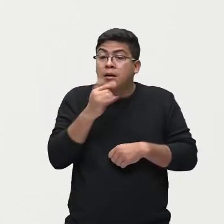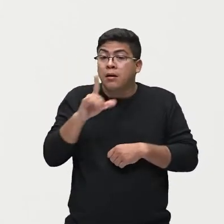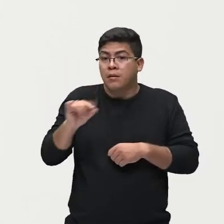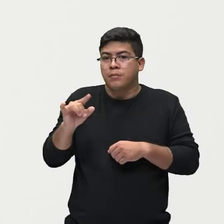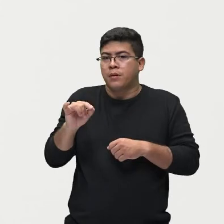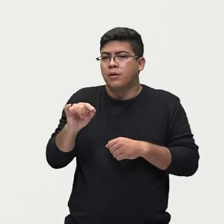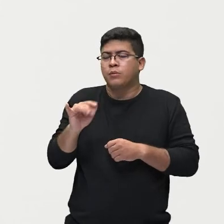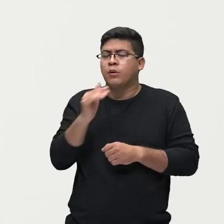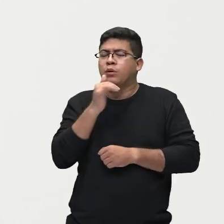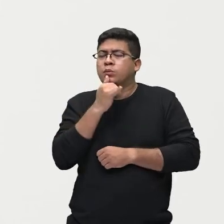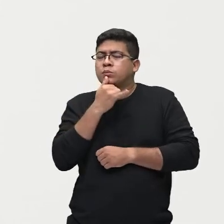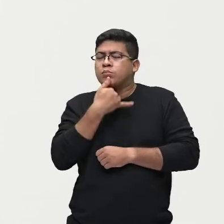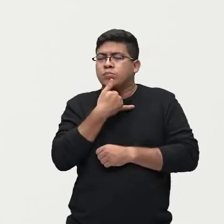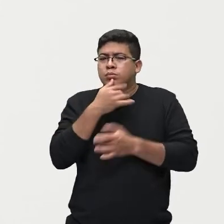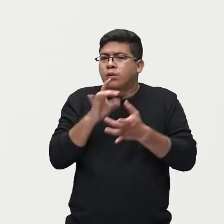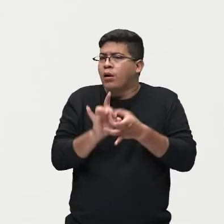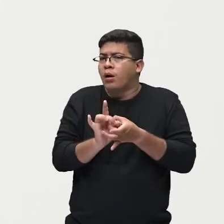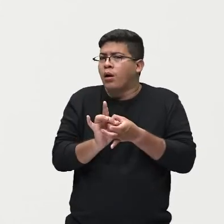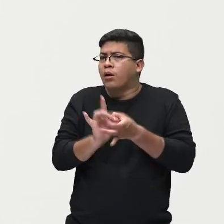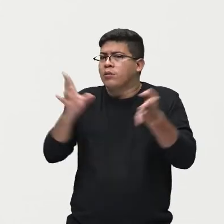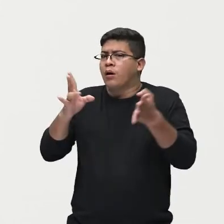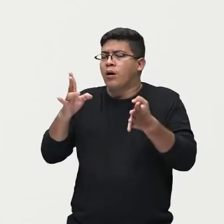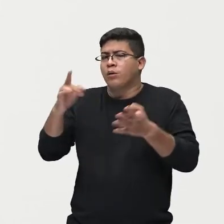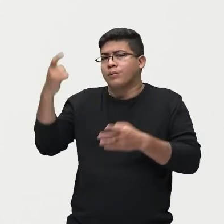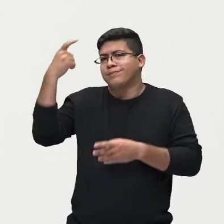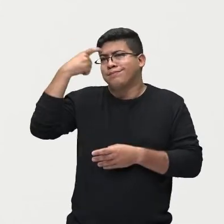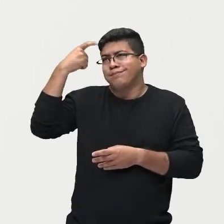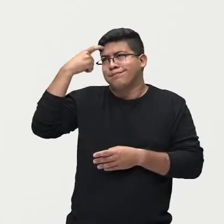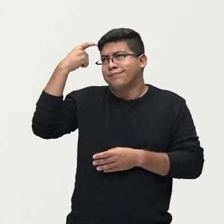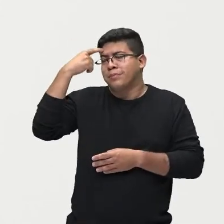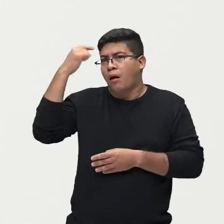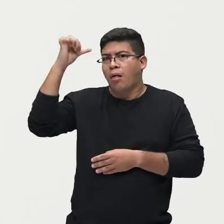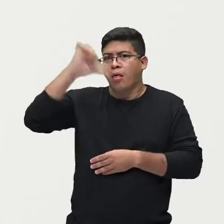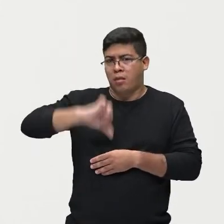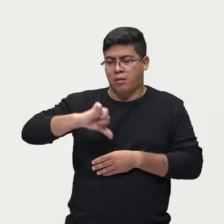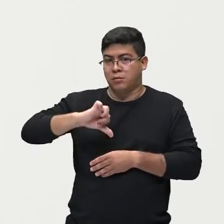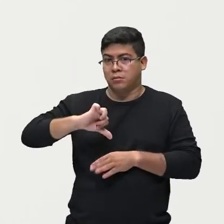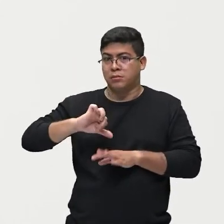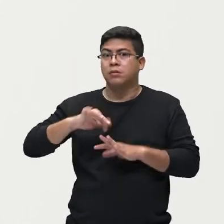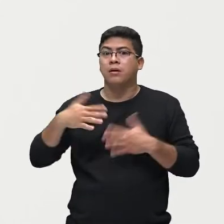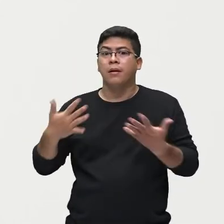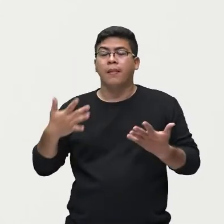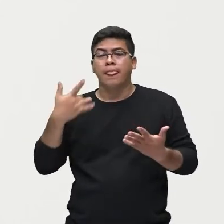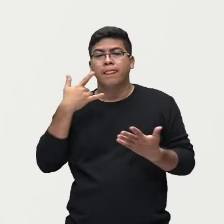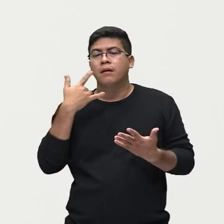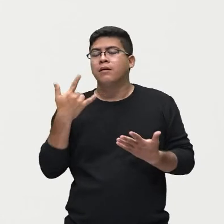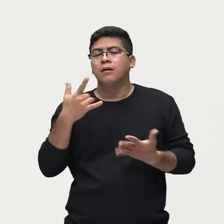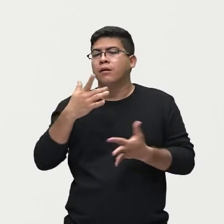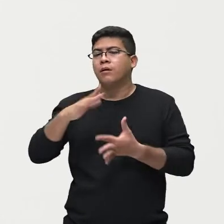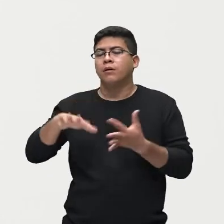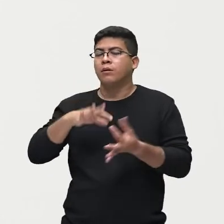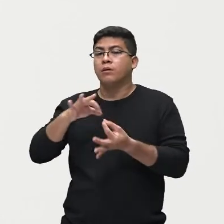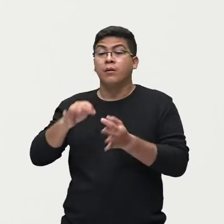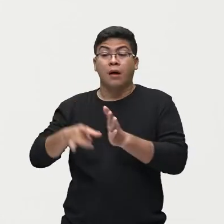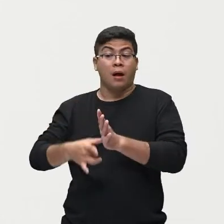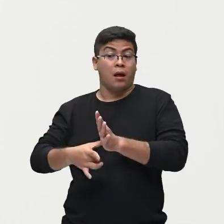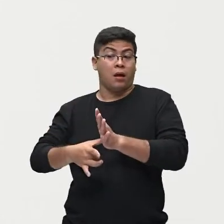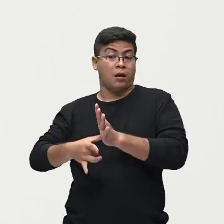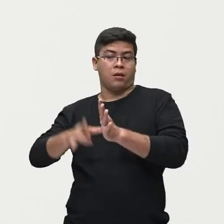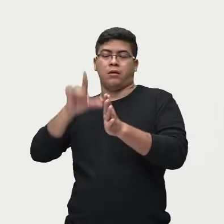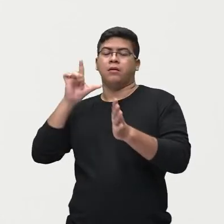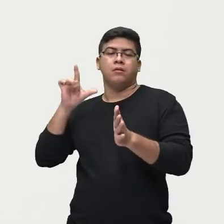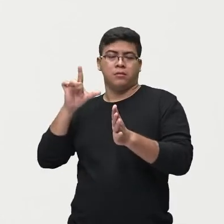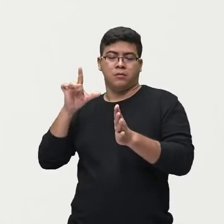tristeza. No Espiritismo é uma coisa muito forte também, a questão de que o perdão ele é um